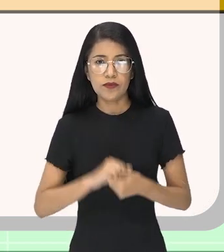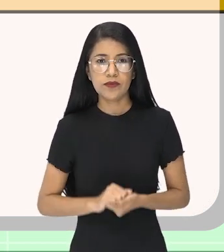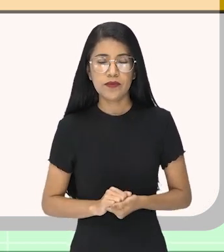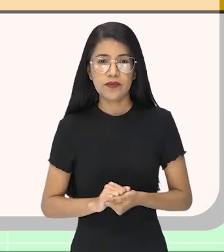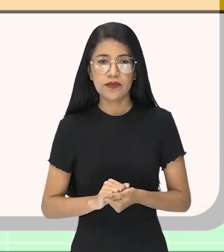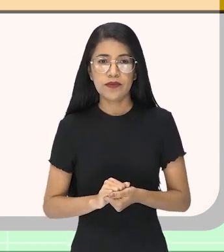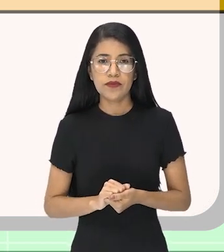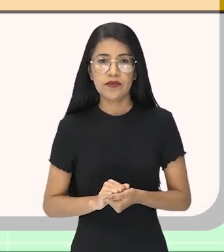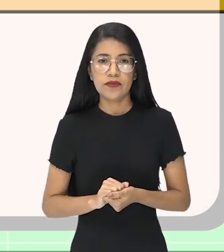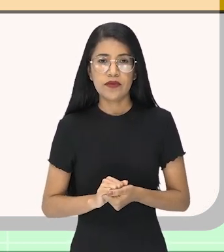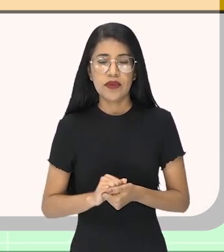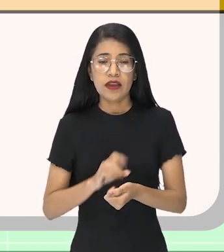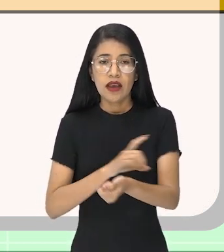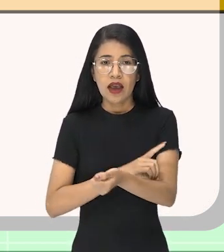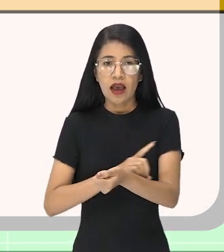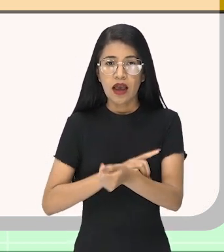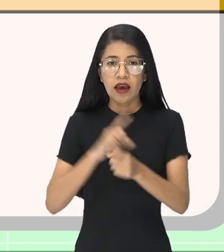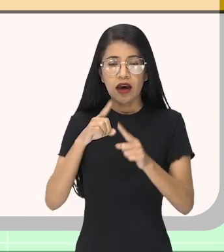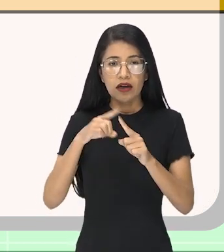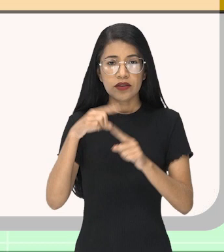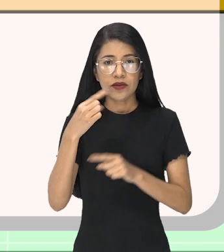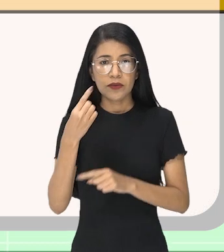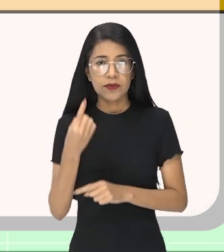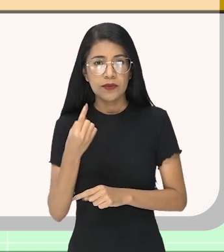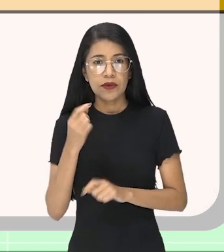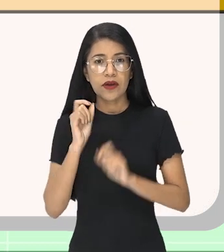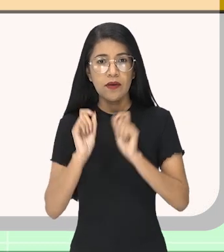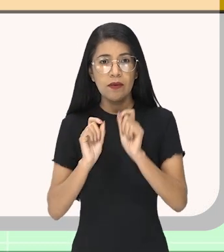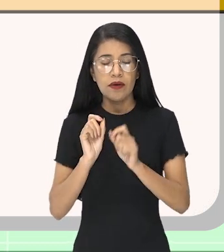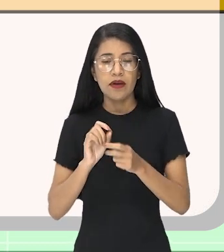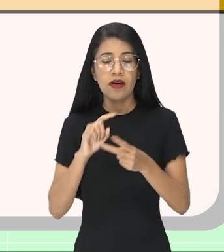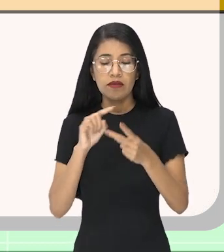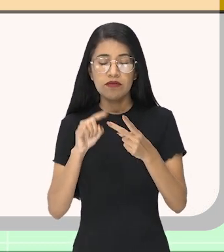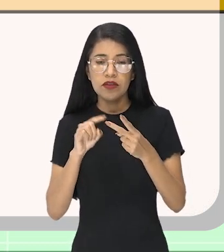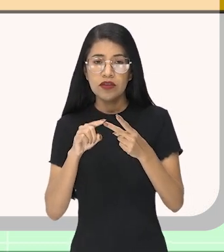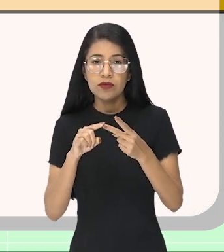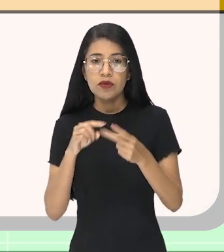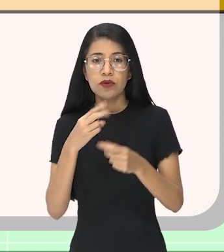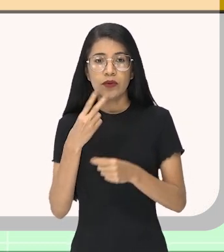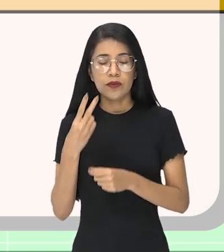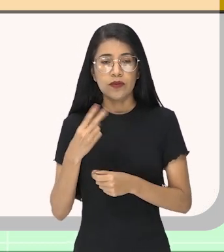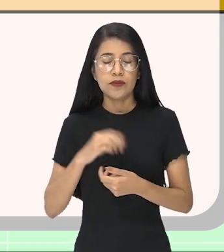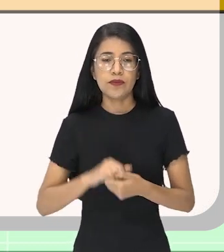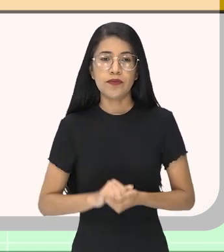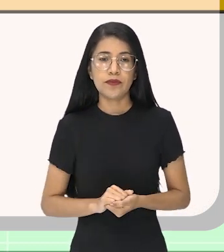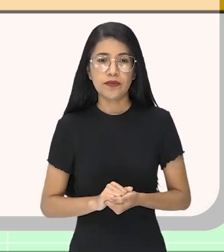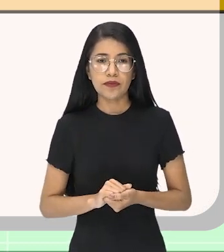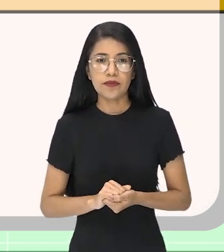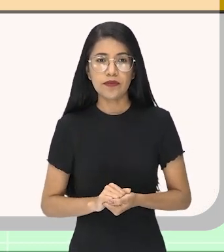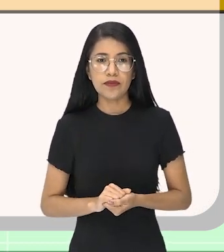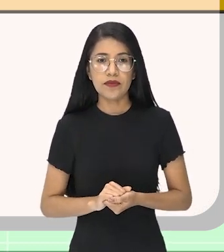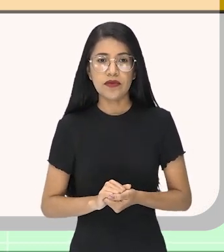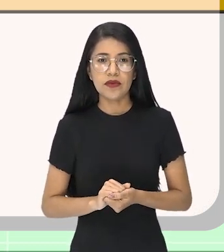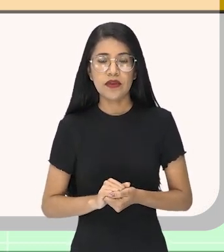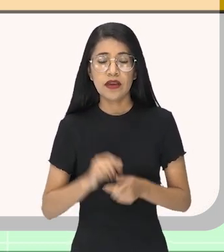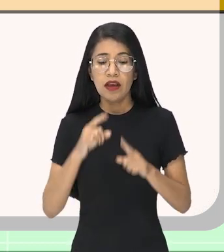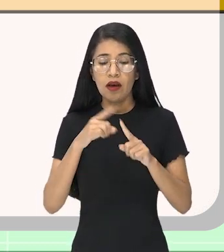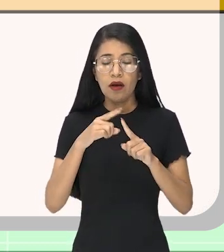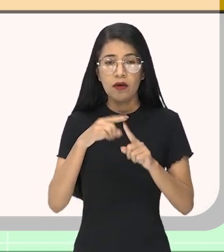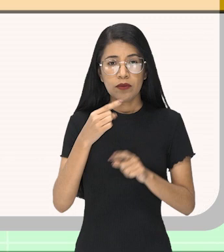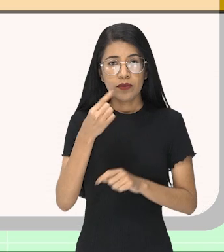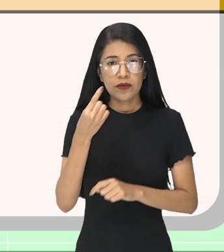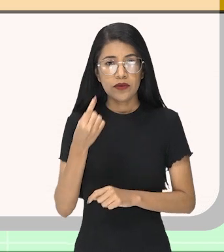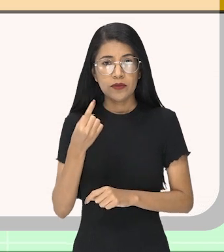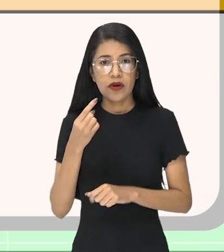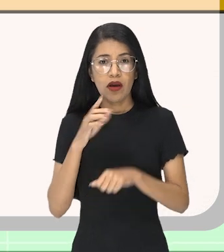Então nós temos aí a diabetes tipo 1 e a diabetes tipo 2, certo? O diabetes tipo 1 é